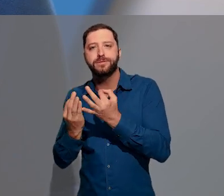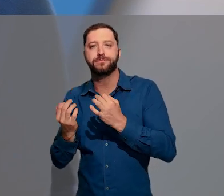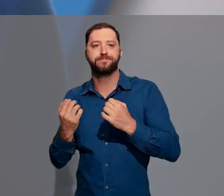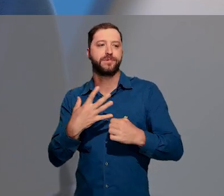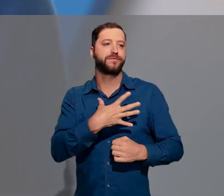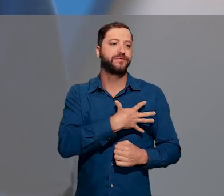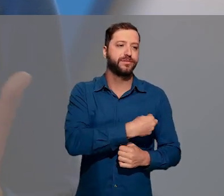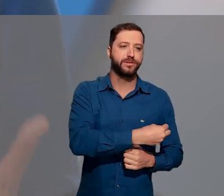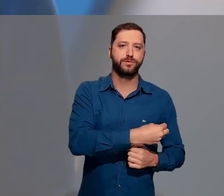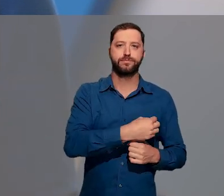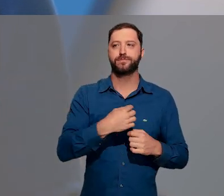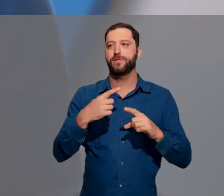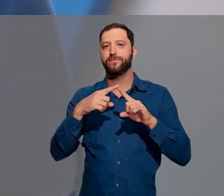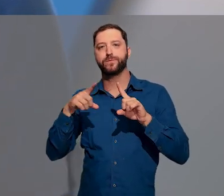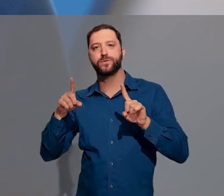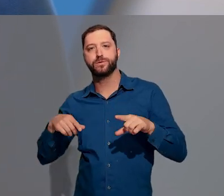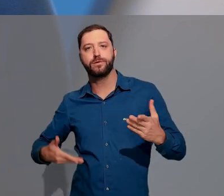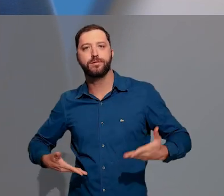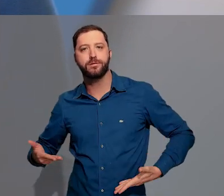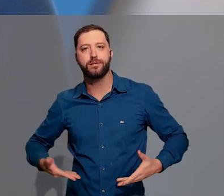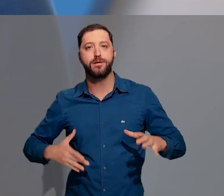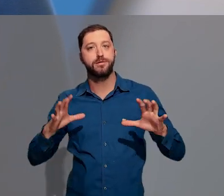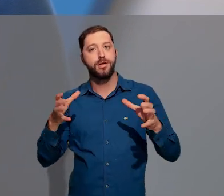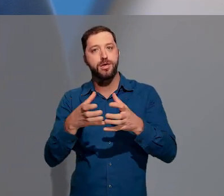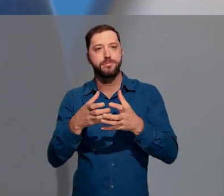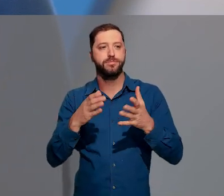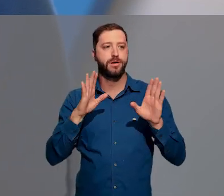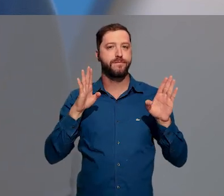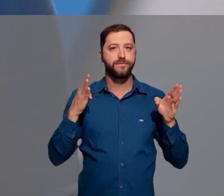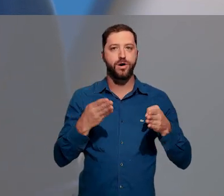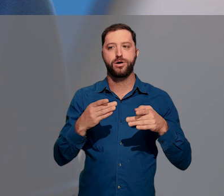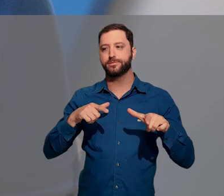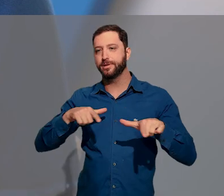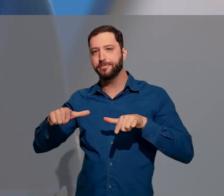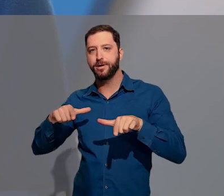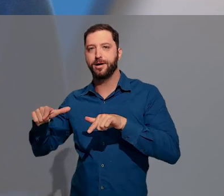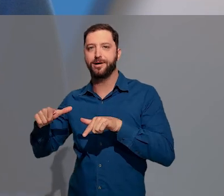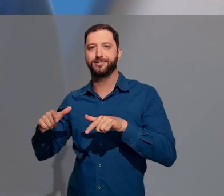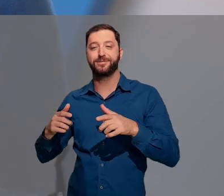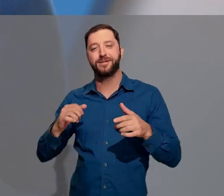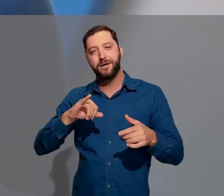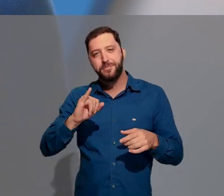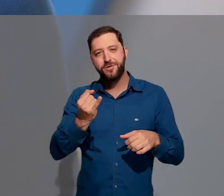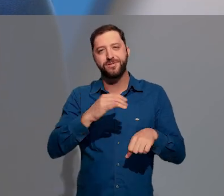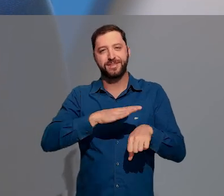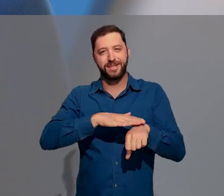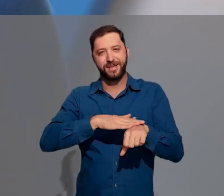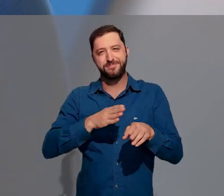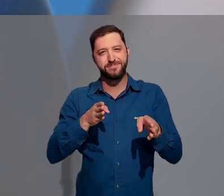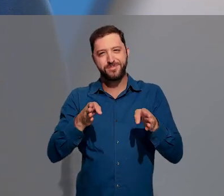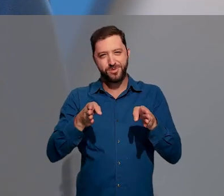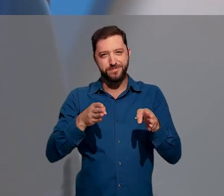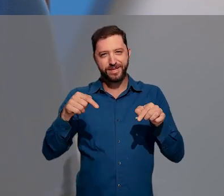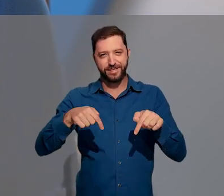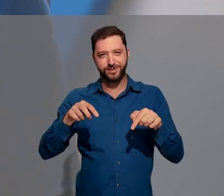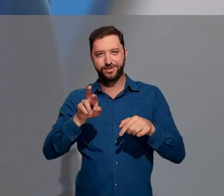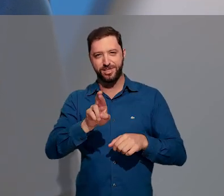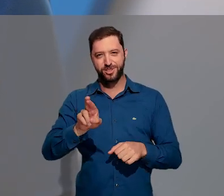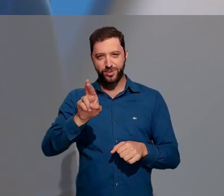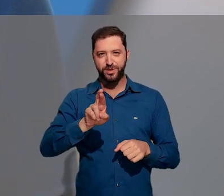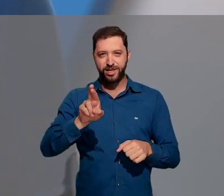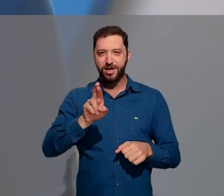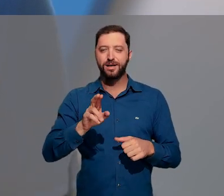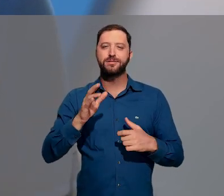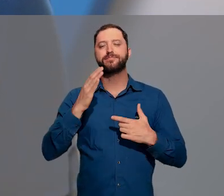filhos, dos nossos colaboradores, quando a gente tem uma equipe. Então, por isso, eu queria aproveitar esse espaço aqui no nosso programa